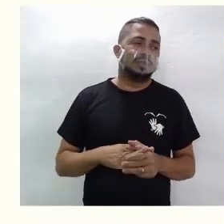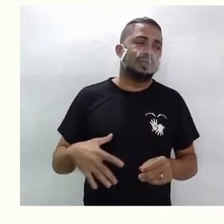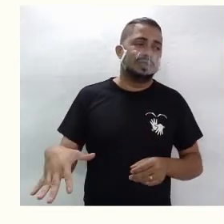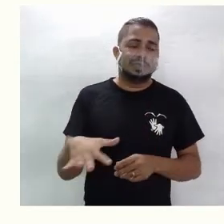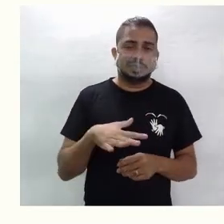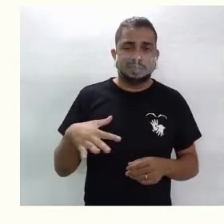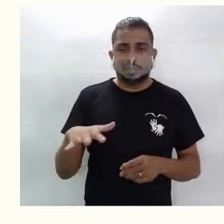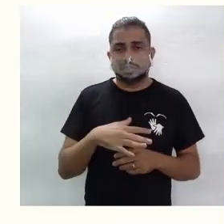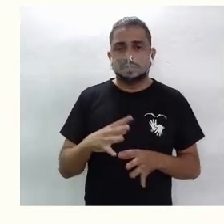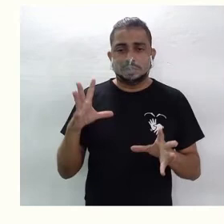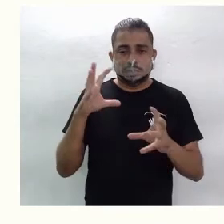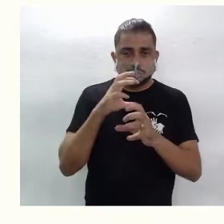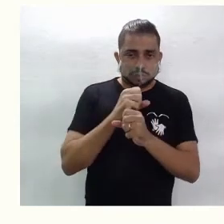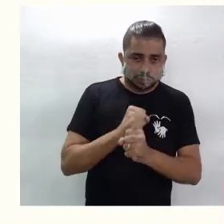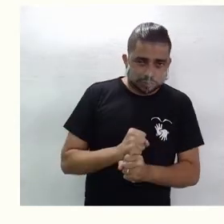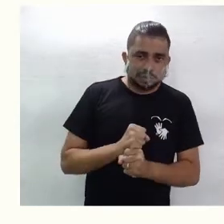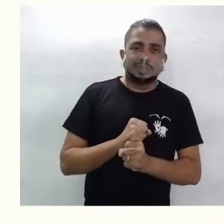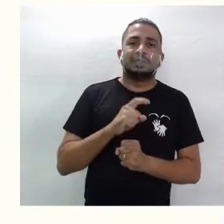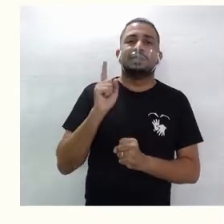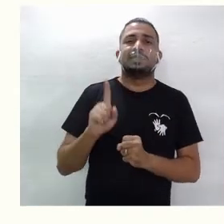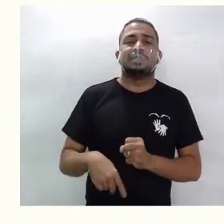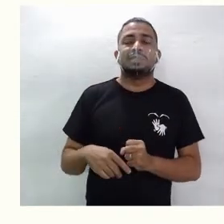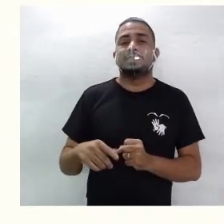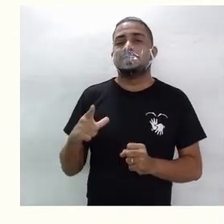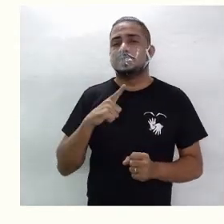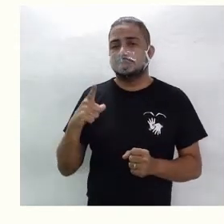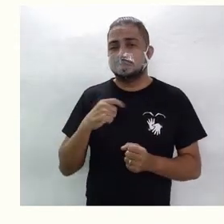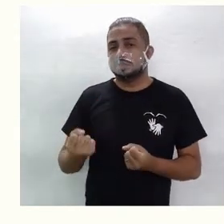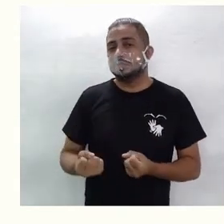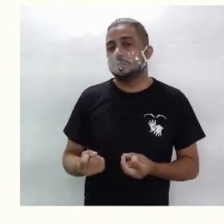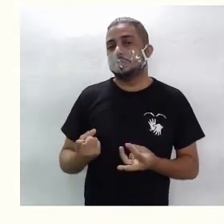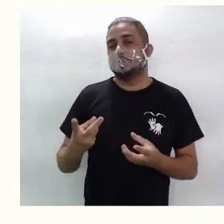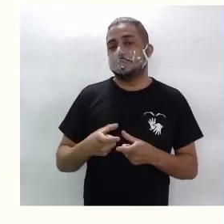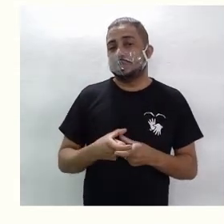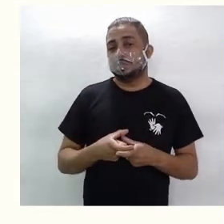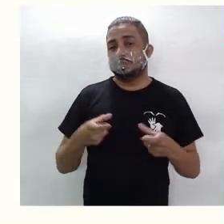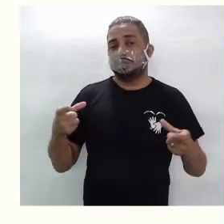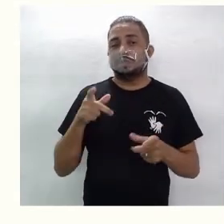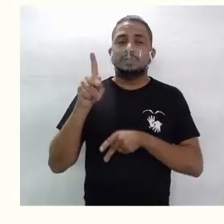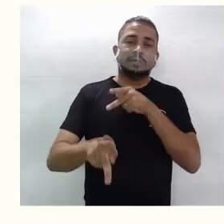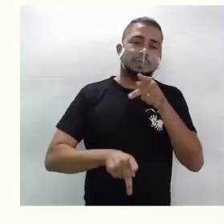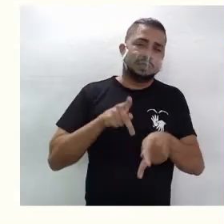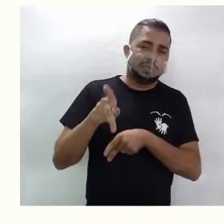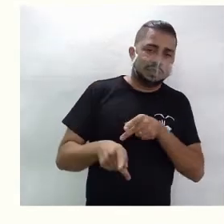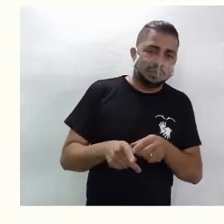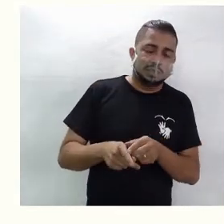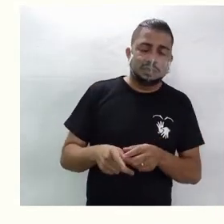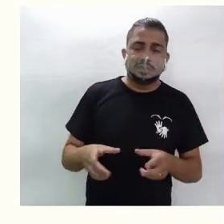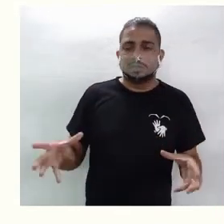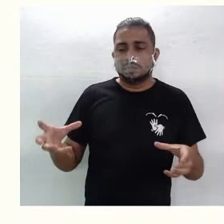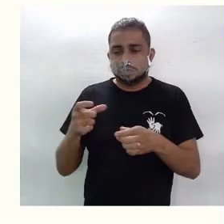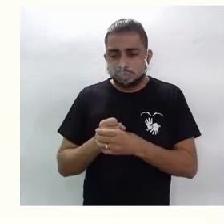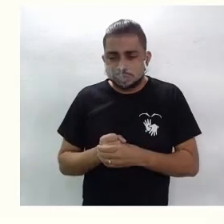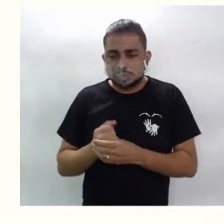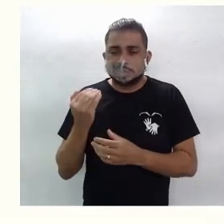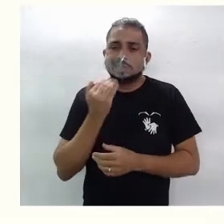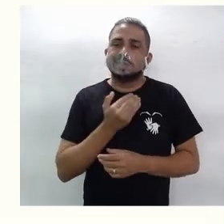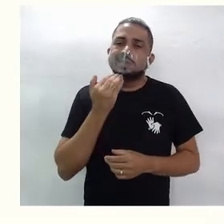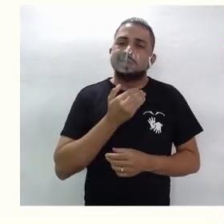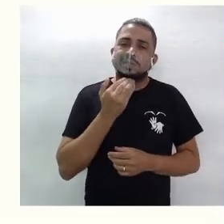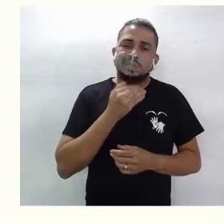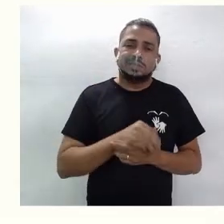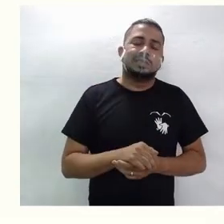mais escuras são áreas que existe uma quantidade enorme de população e áreas mais escuras e